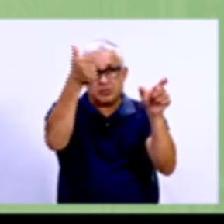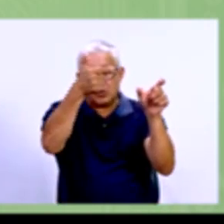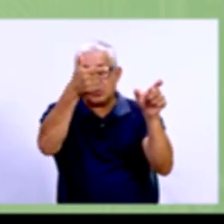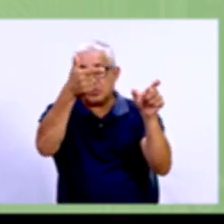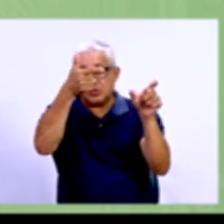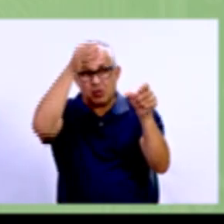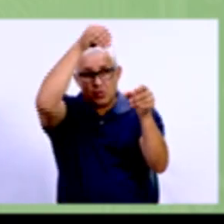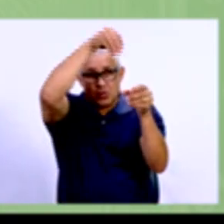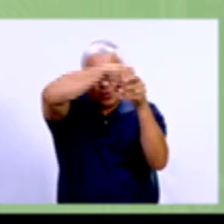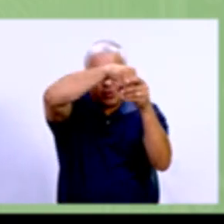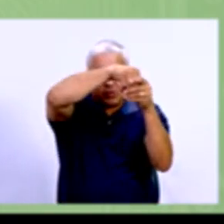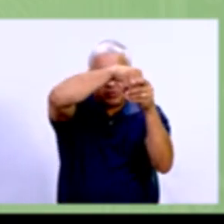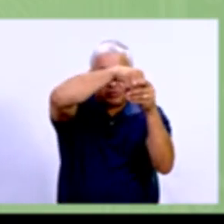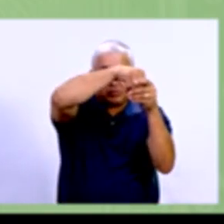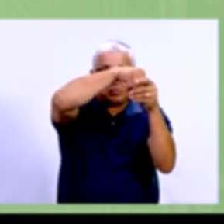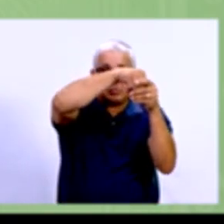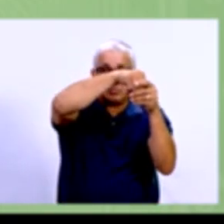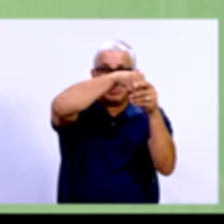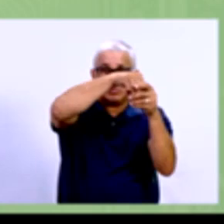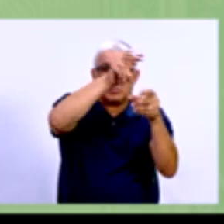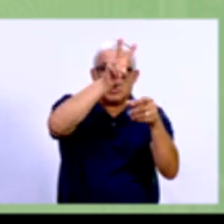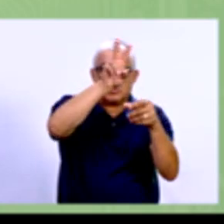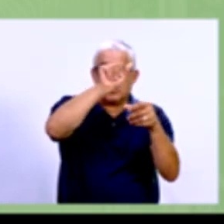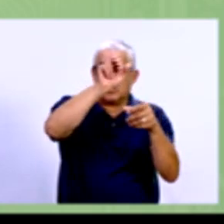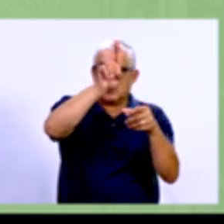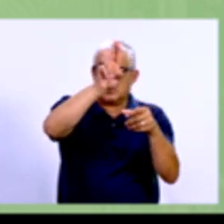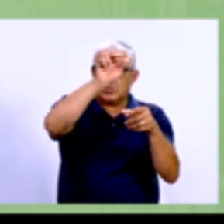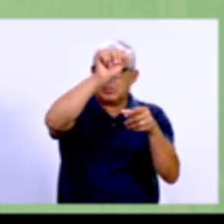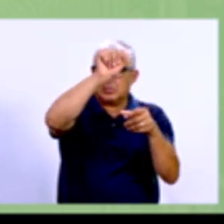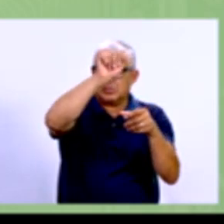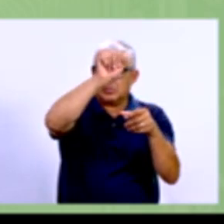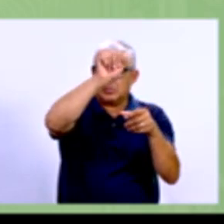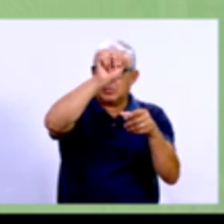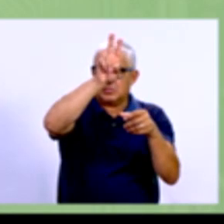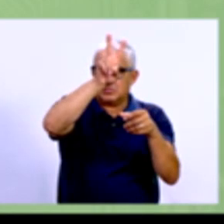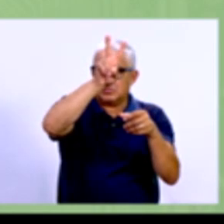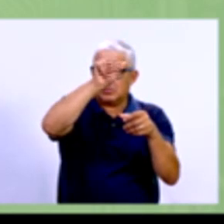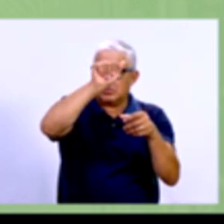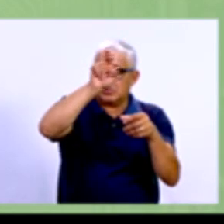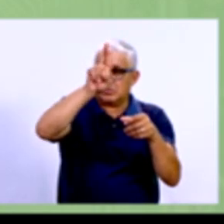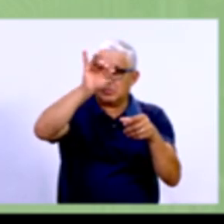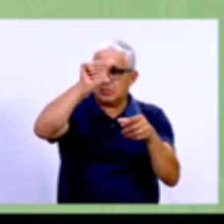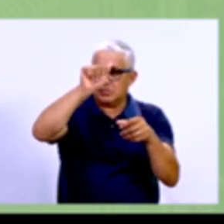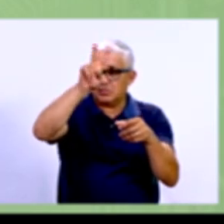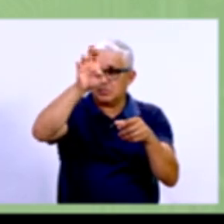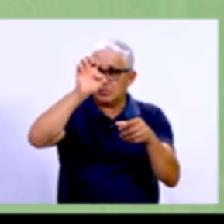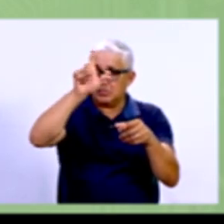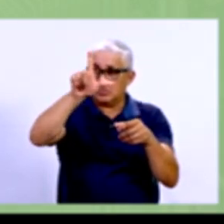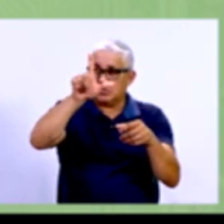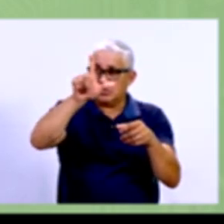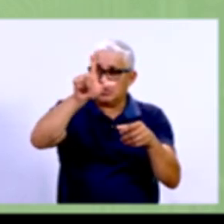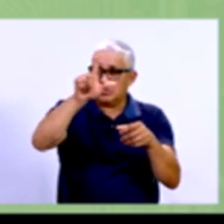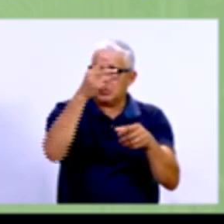variáveis dentro dele. Nós vimos isso também nas nossas aulas. Esse tipo de